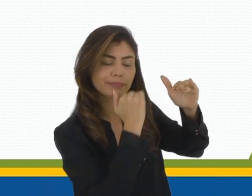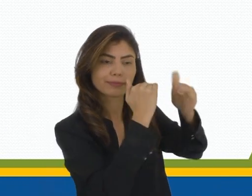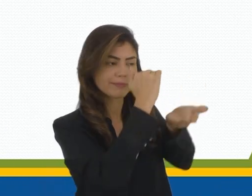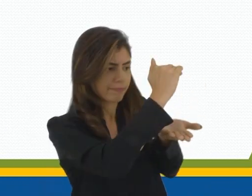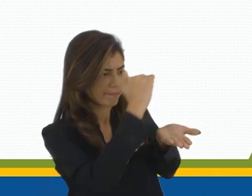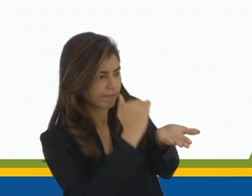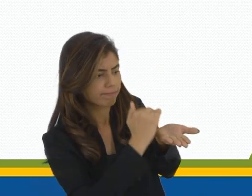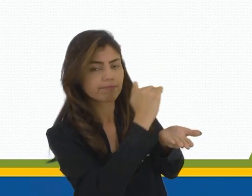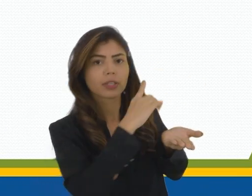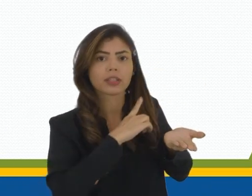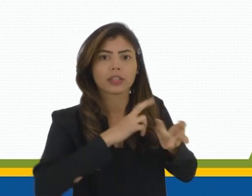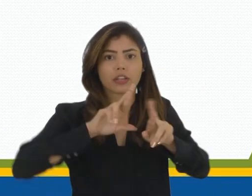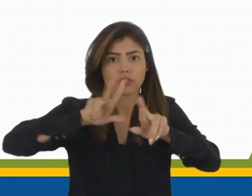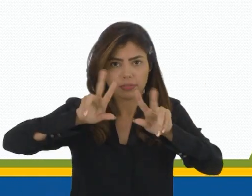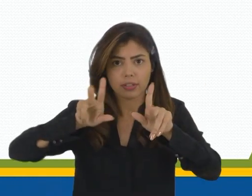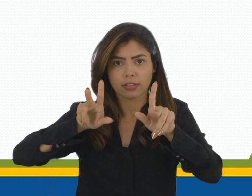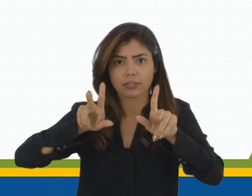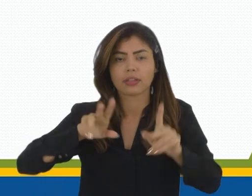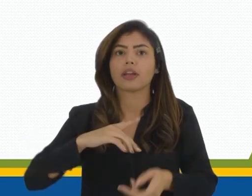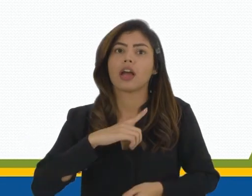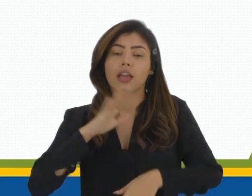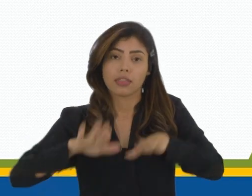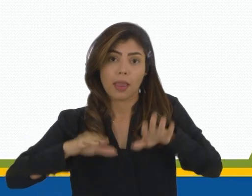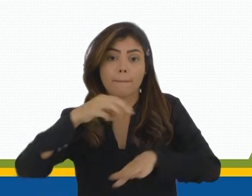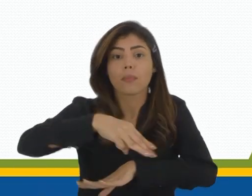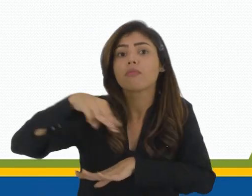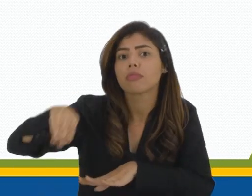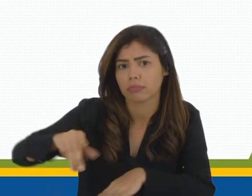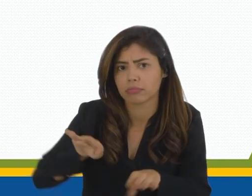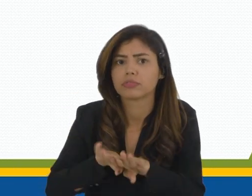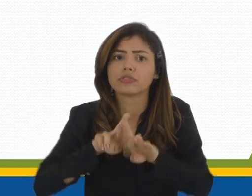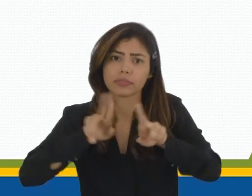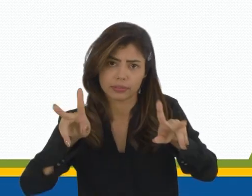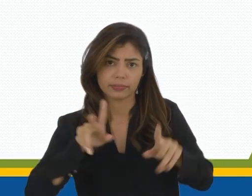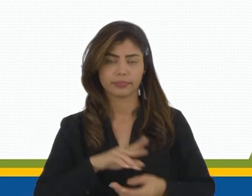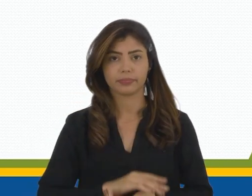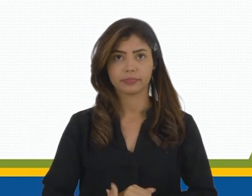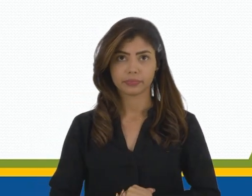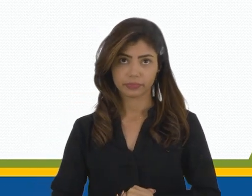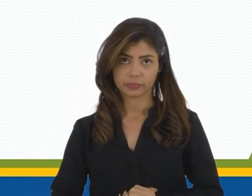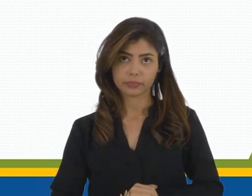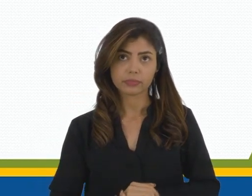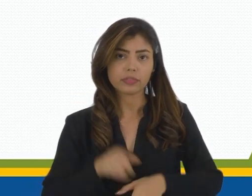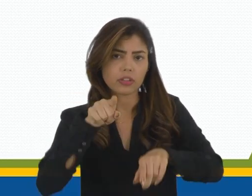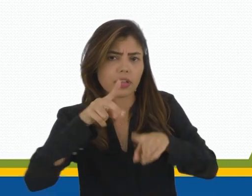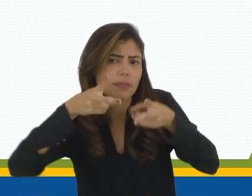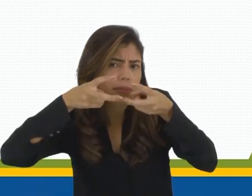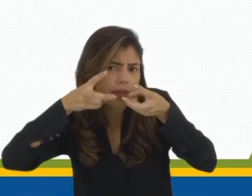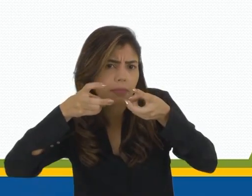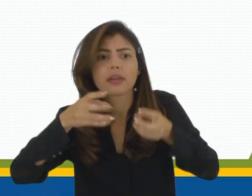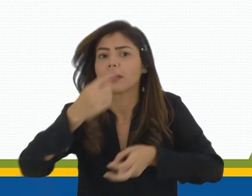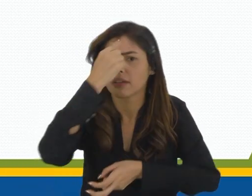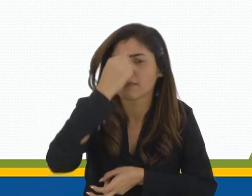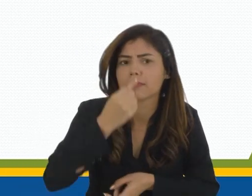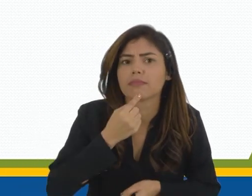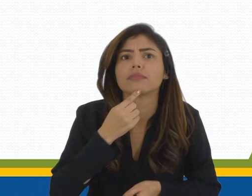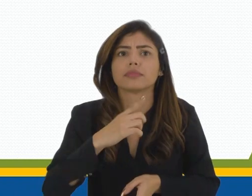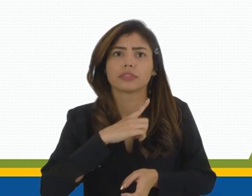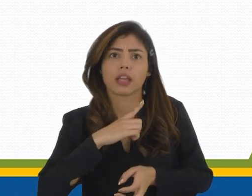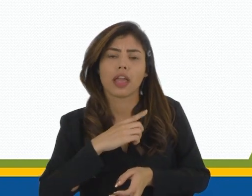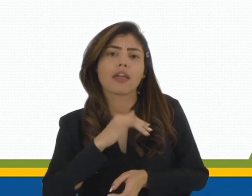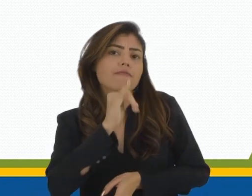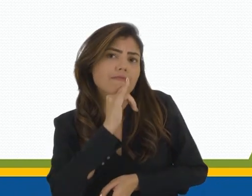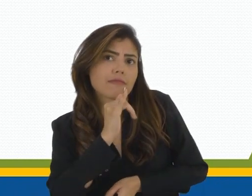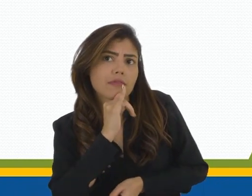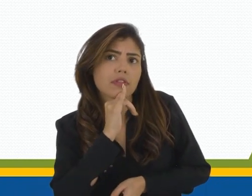elementos diferentes, que tem moléculas diferentes ali. Então, se vocês observarem ali a imagem, a gente tem exemplos de substâncias homogêneas, como